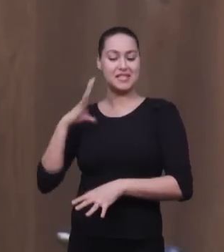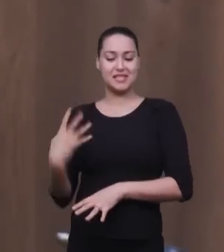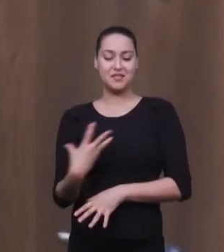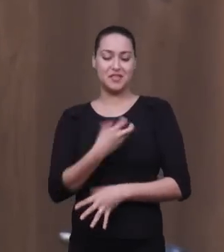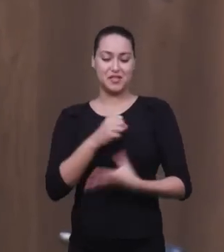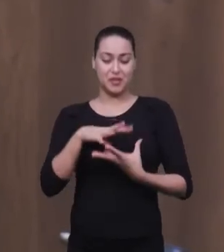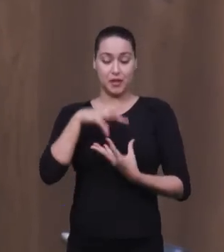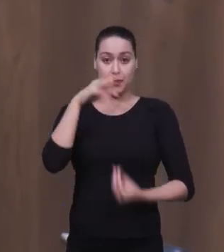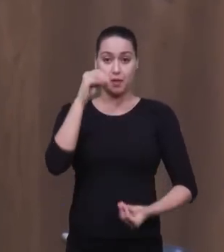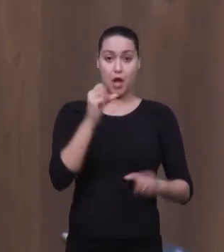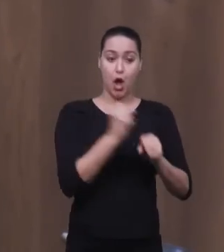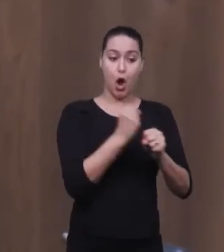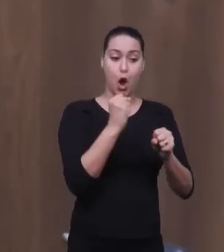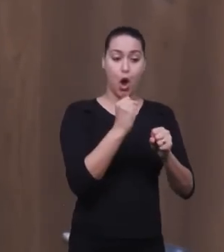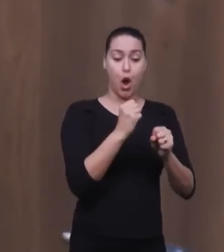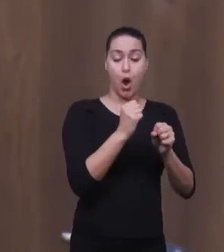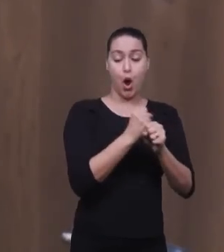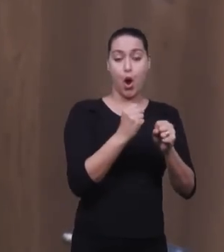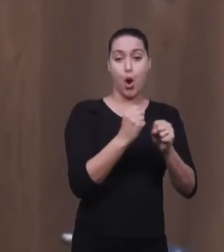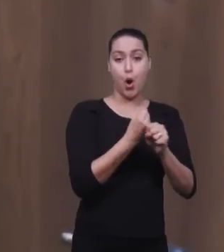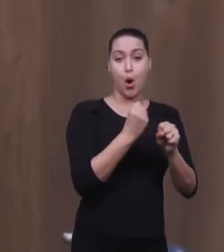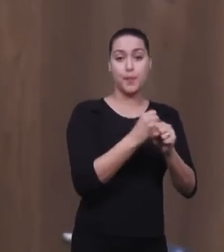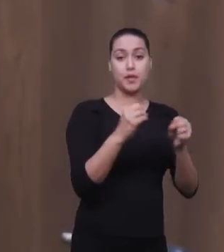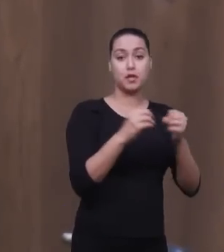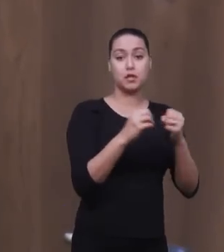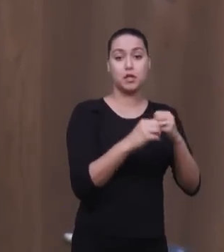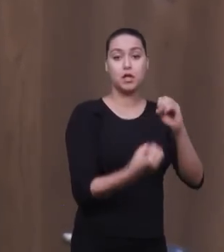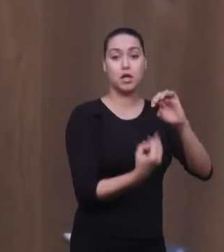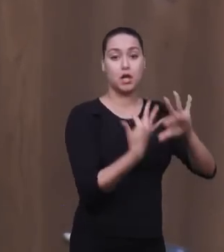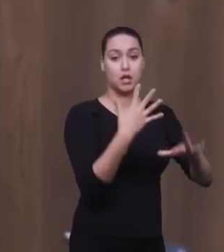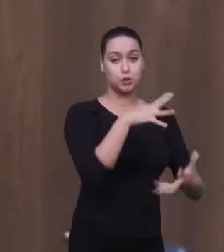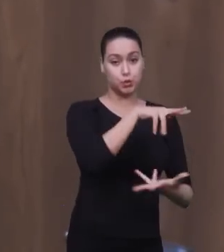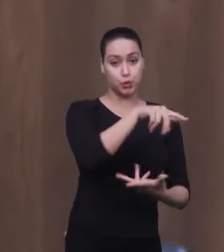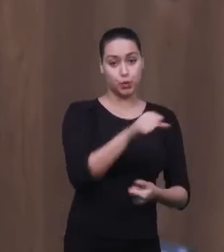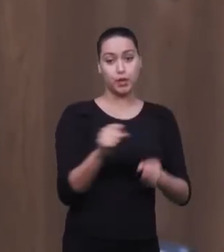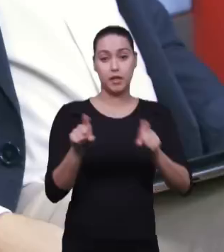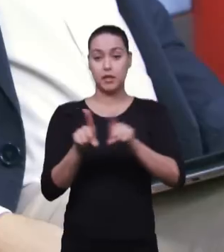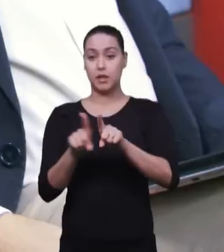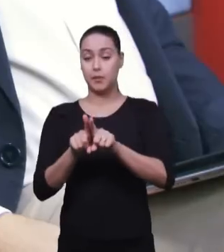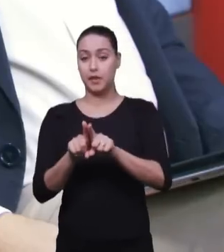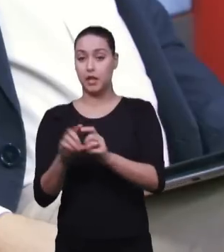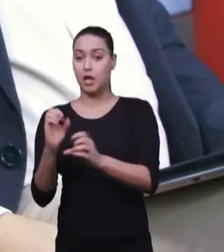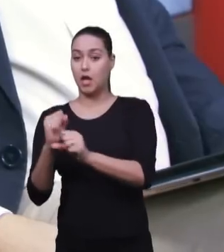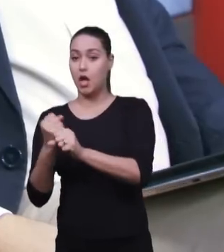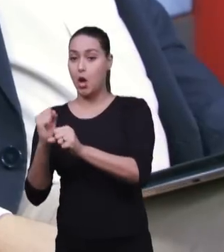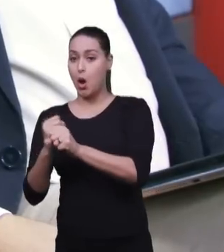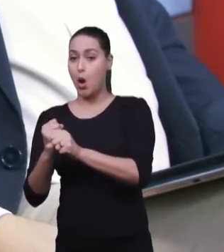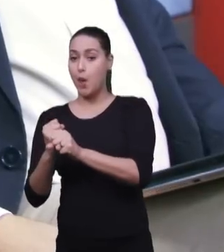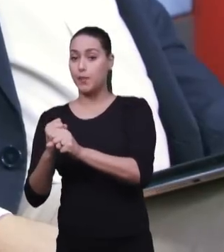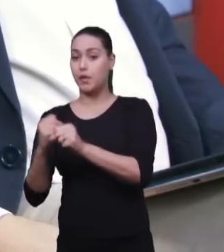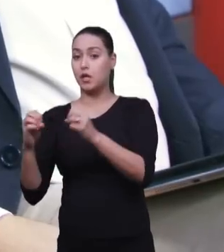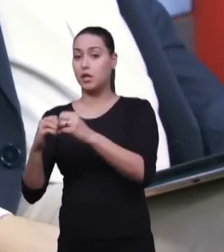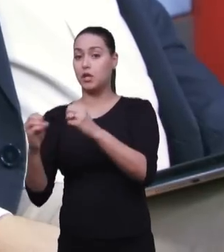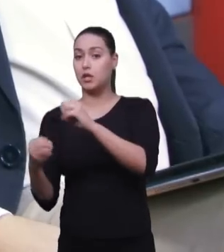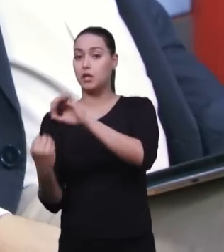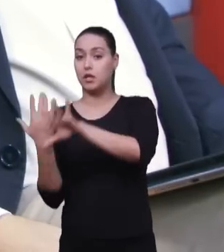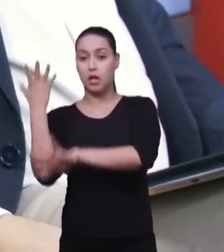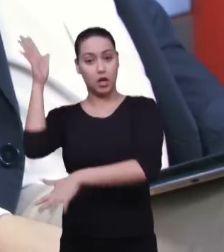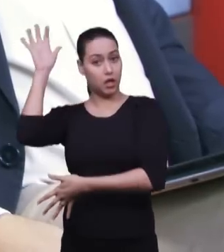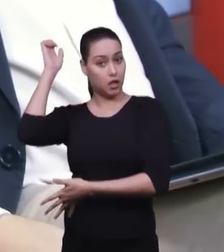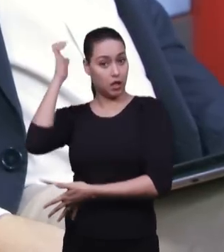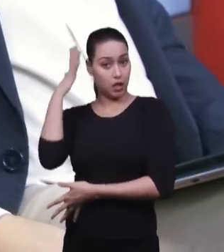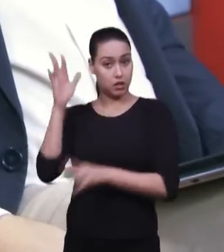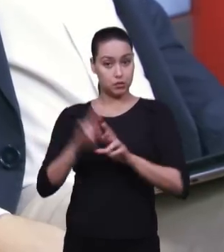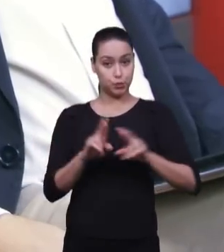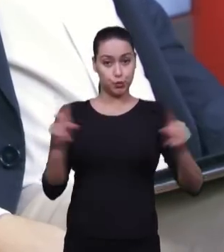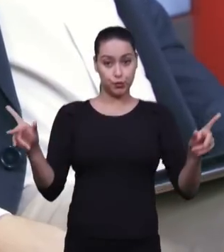alma do homem. Existe uma obra criadora e uma obra redentora. E nessa obra redentora, realmente, a grande expectativa